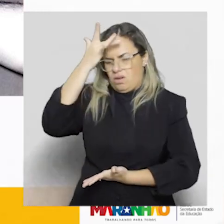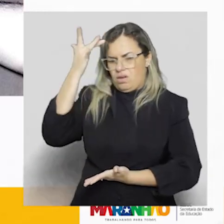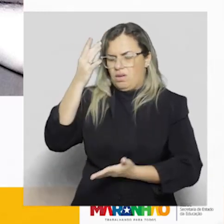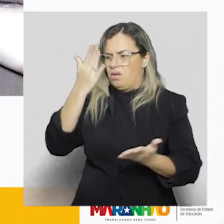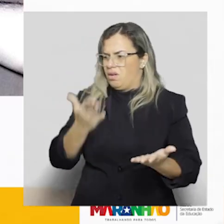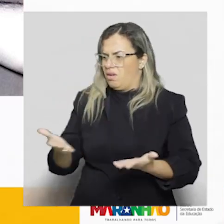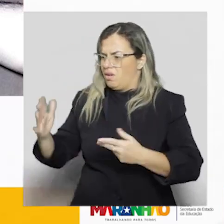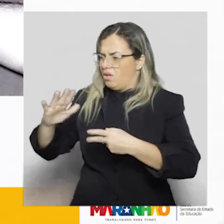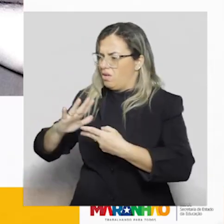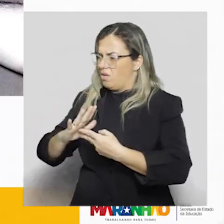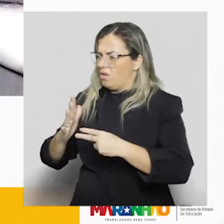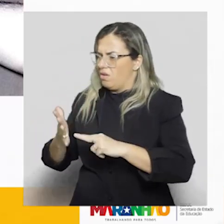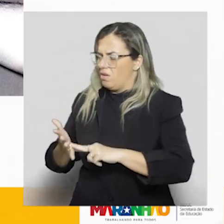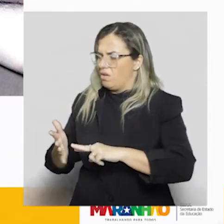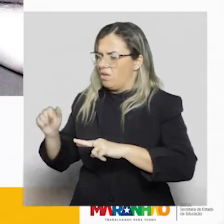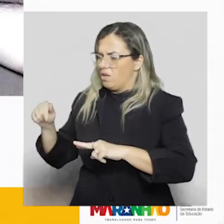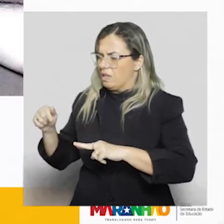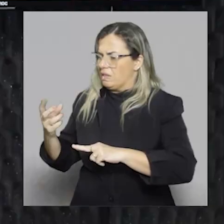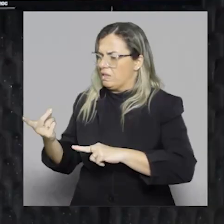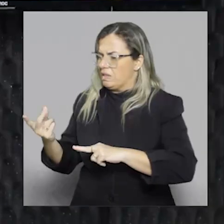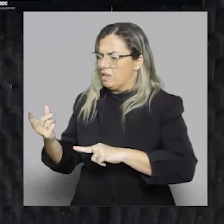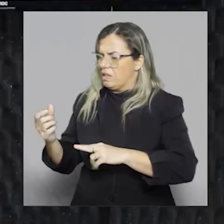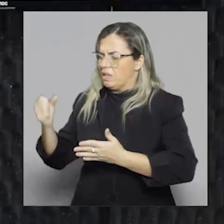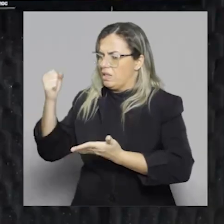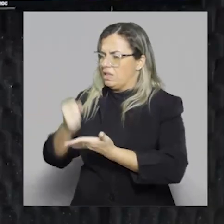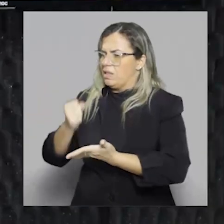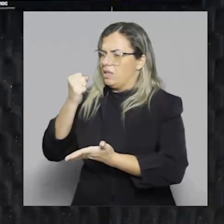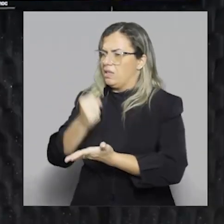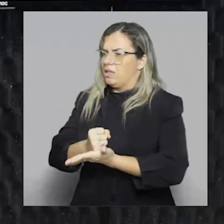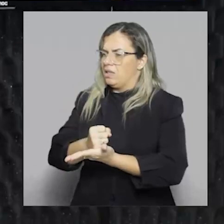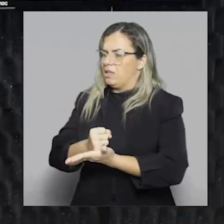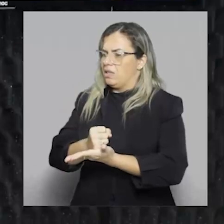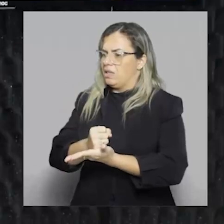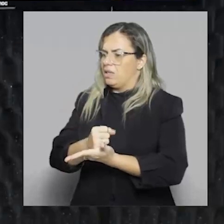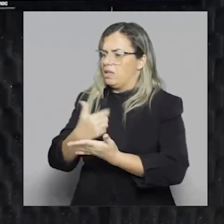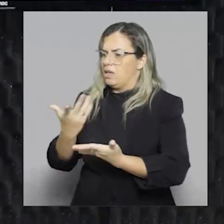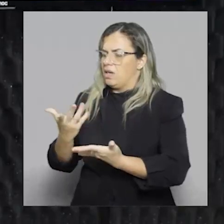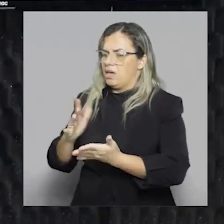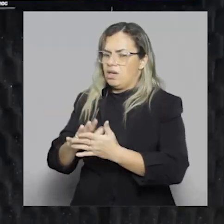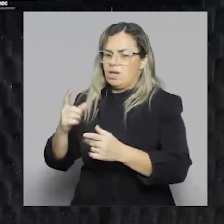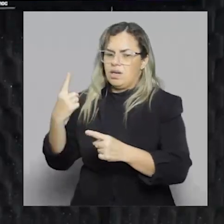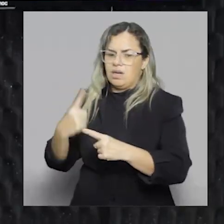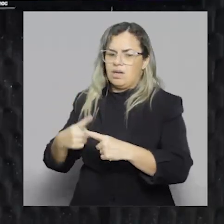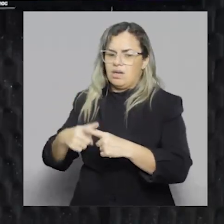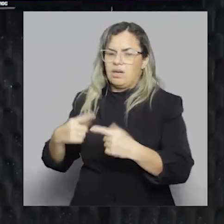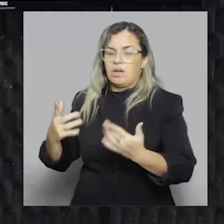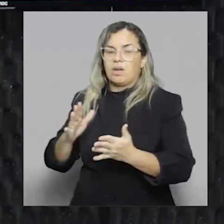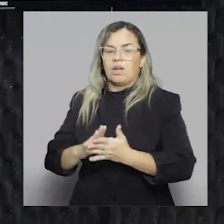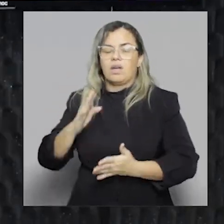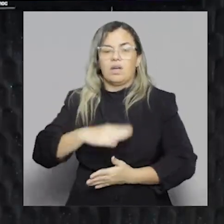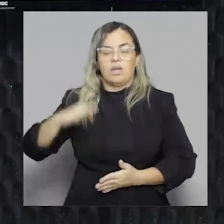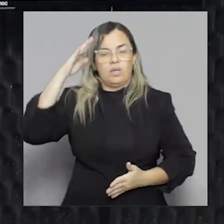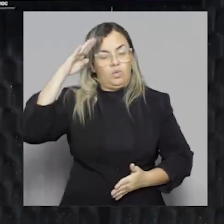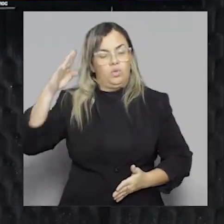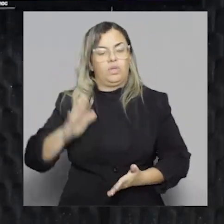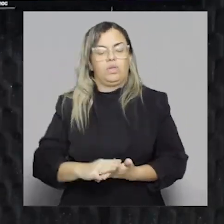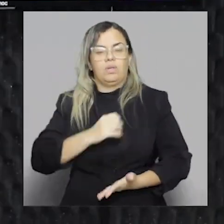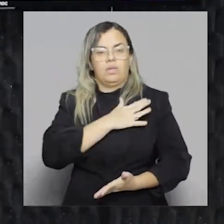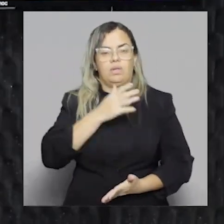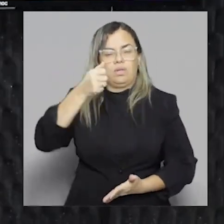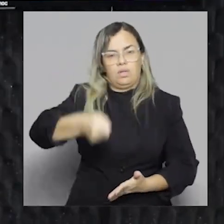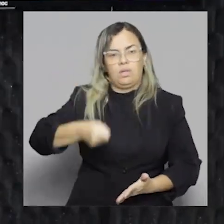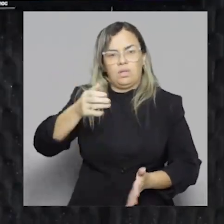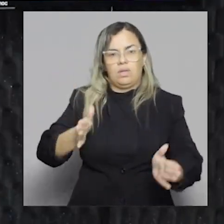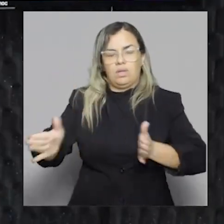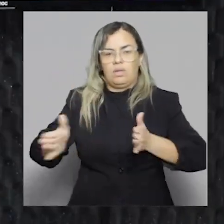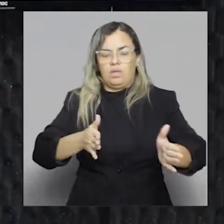vale R$2. E ele carimba. Mas por que o carimba, professor? Porque durante a ditadura militar, alguém